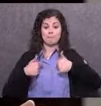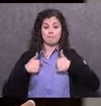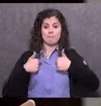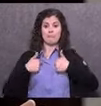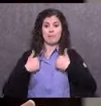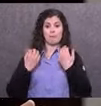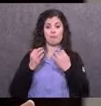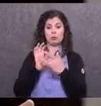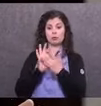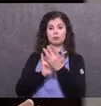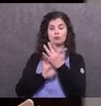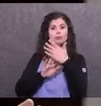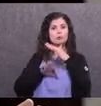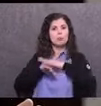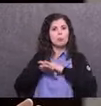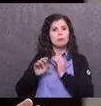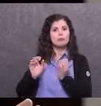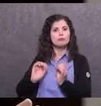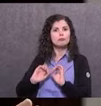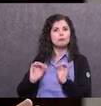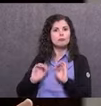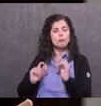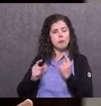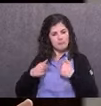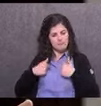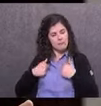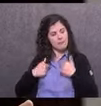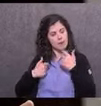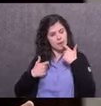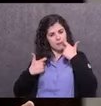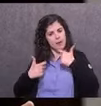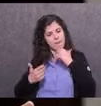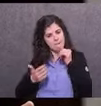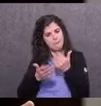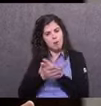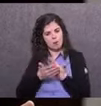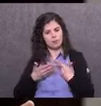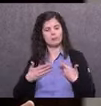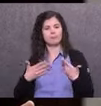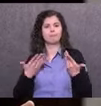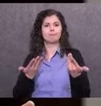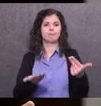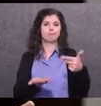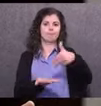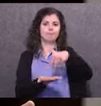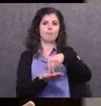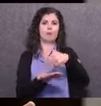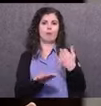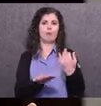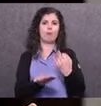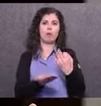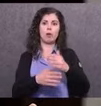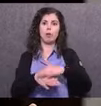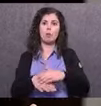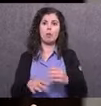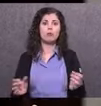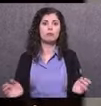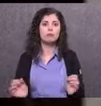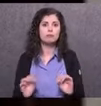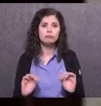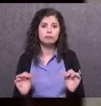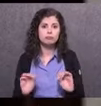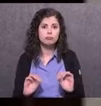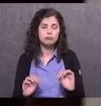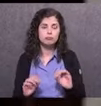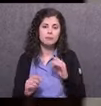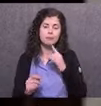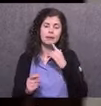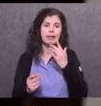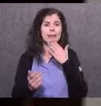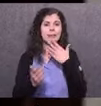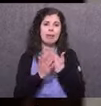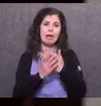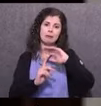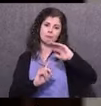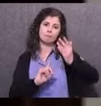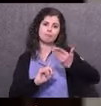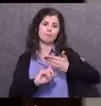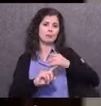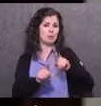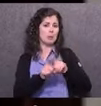pelos pecadores. Não tendo culpas, deixou-se condenar pelos